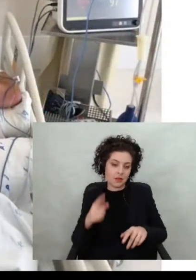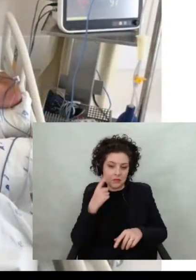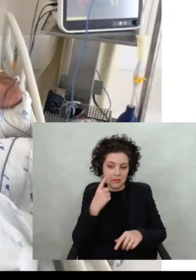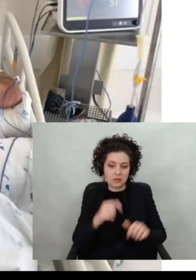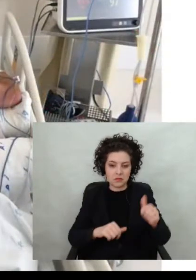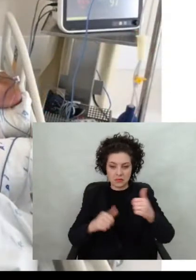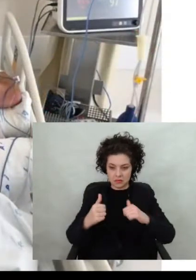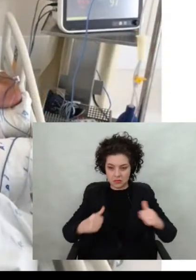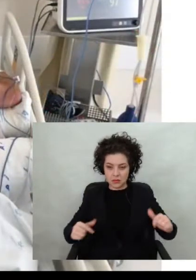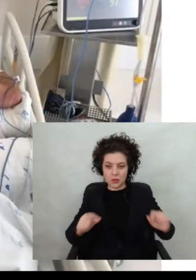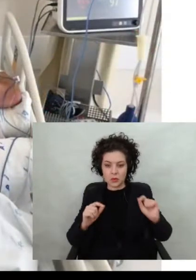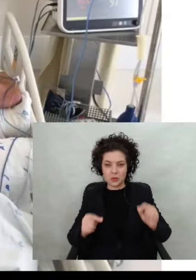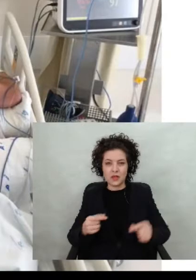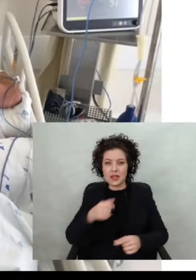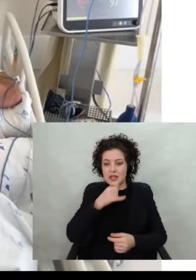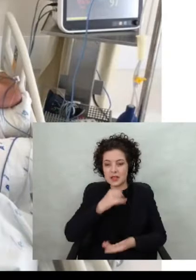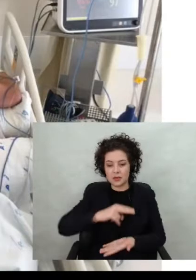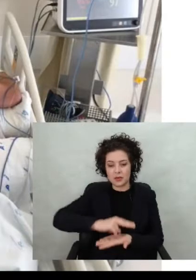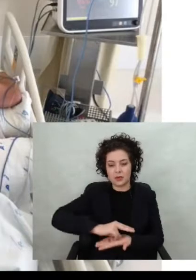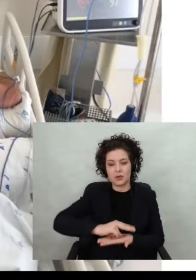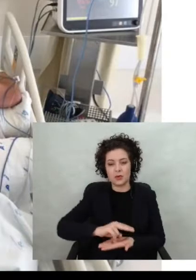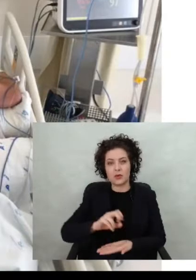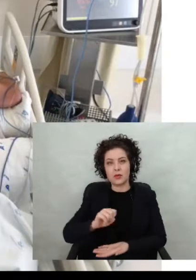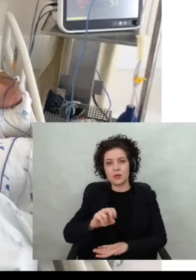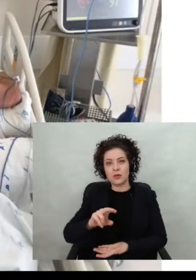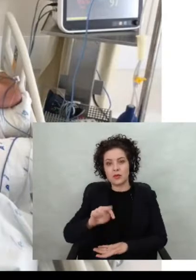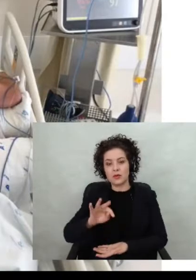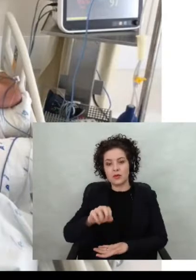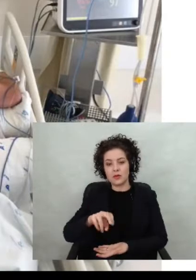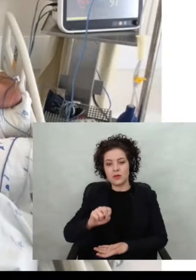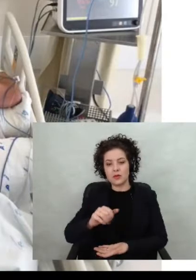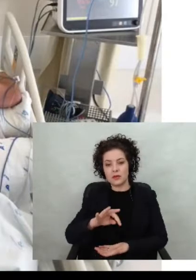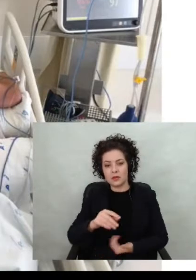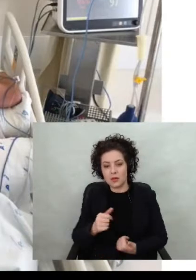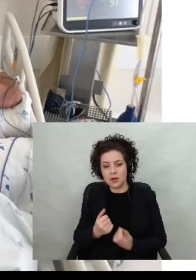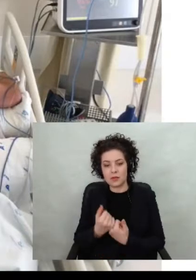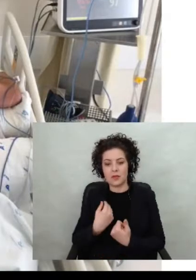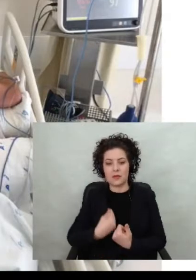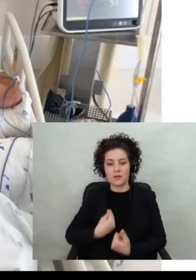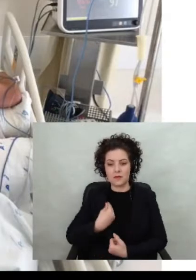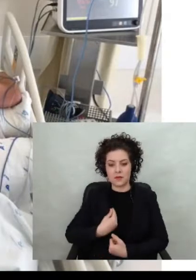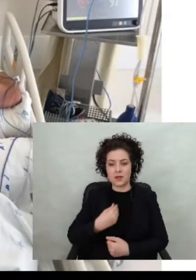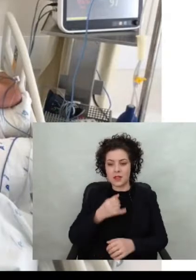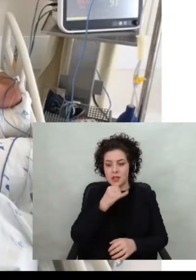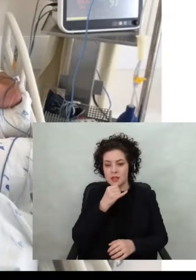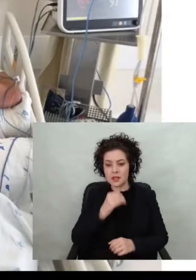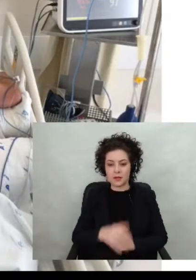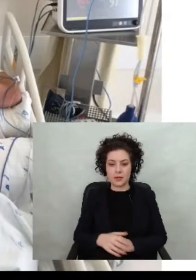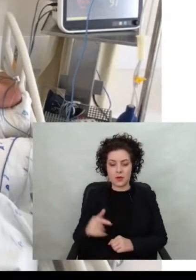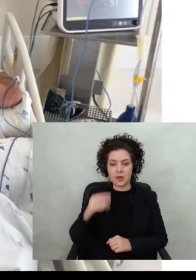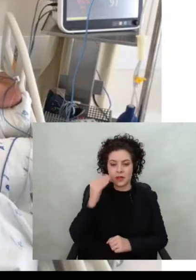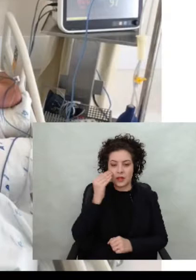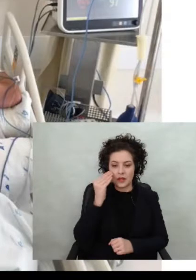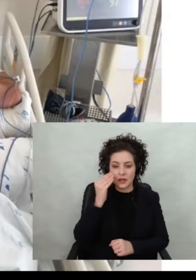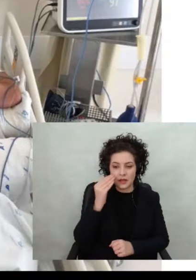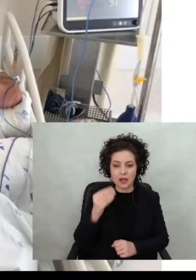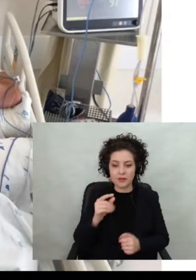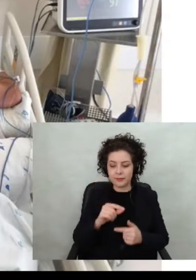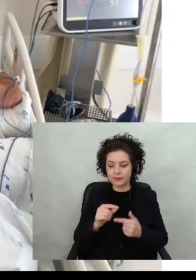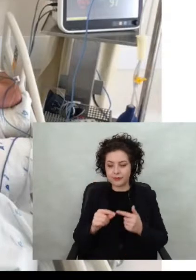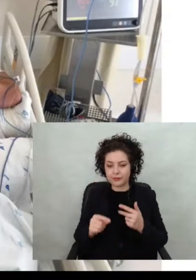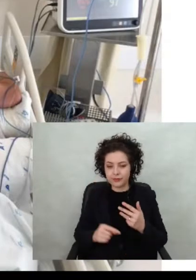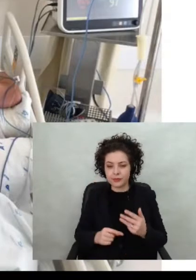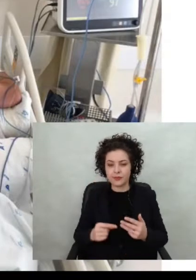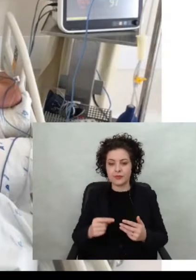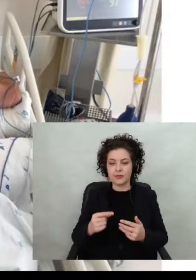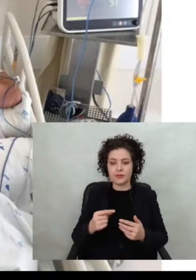é sustentação da vida. Então, como nós dissemos, quando falham as tentativas de suporte ventilatório não invasivo,